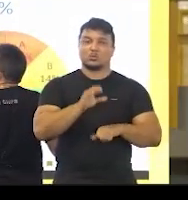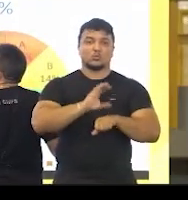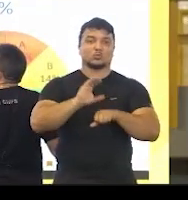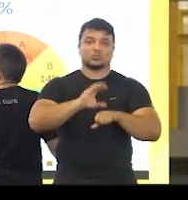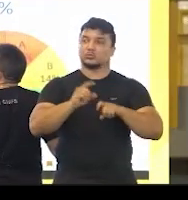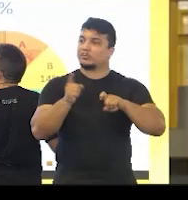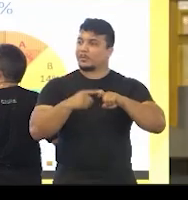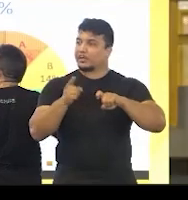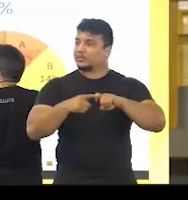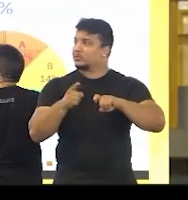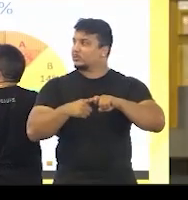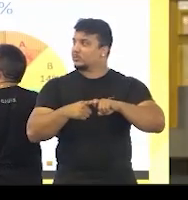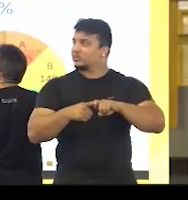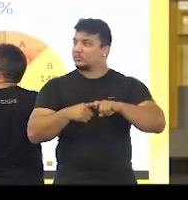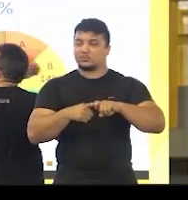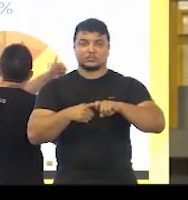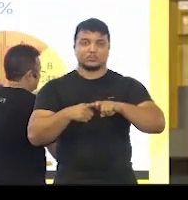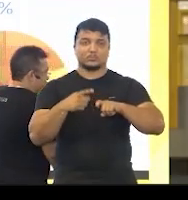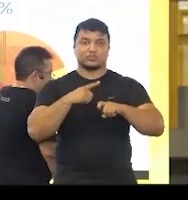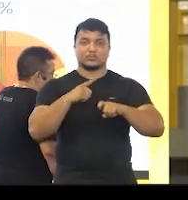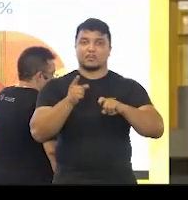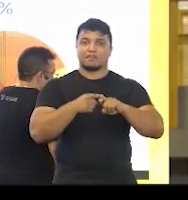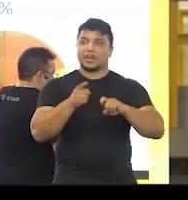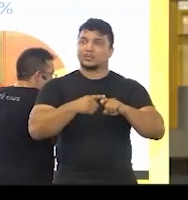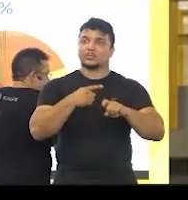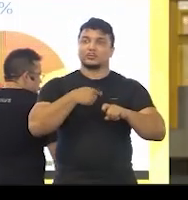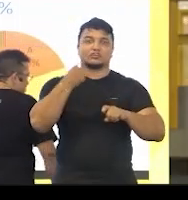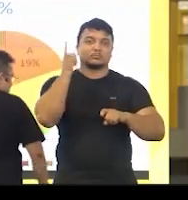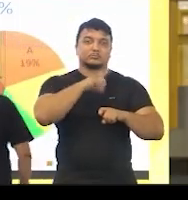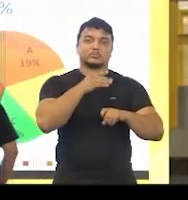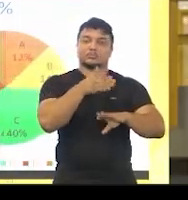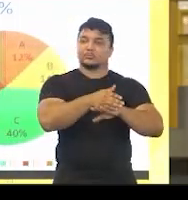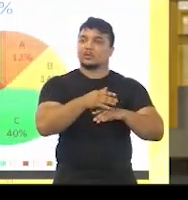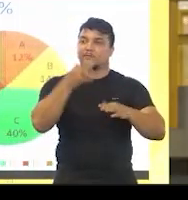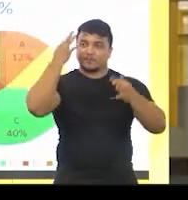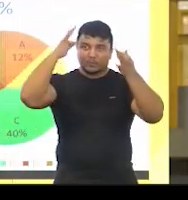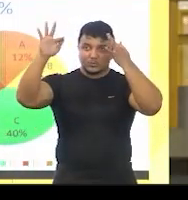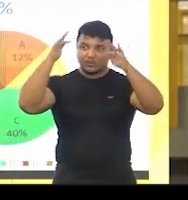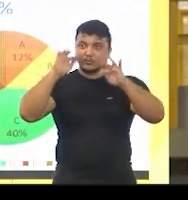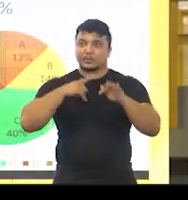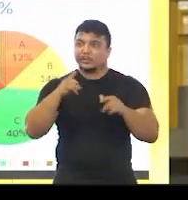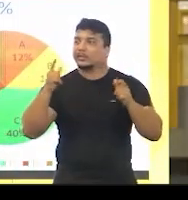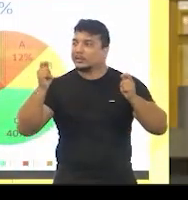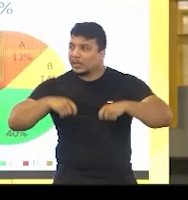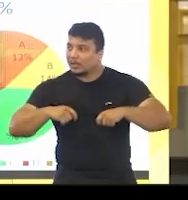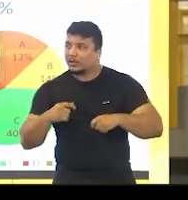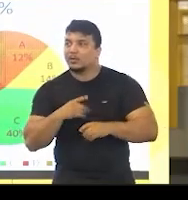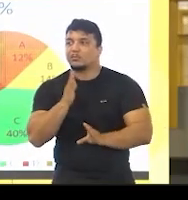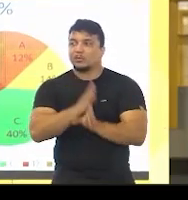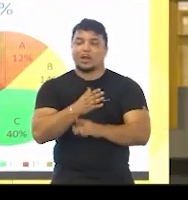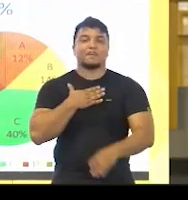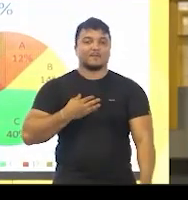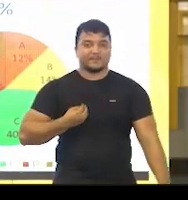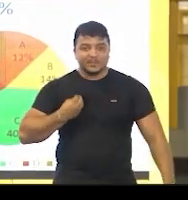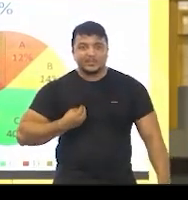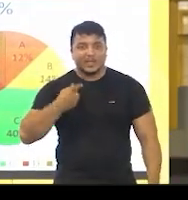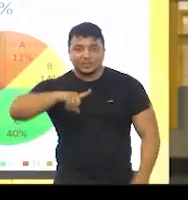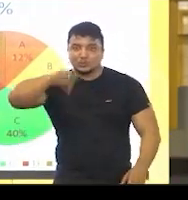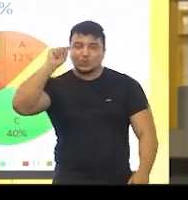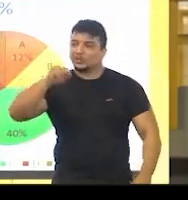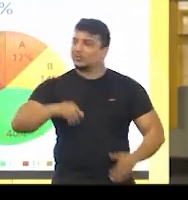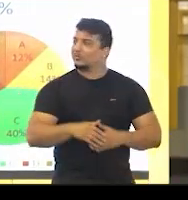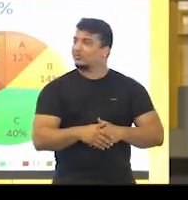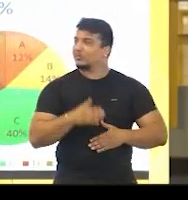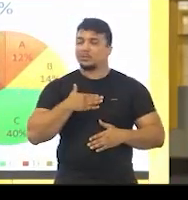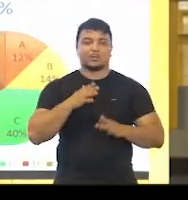cursar medicina. Vocês sabem o que é isso? Imagina, eu não estou fazendo filosofia, não é porque eu não tinha nada para fazer, é escolha de vida, né?